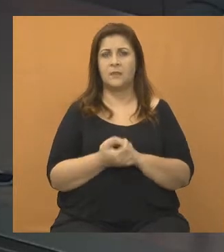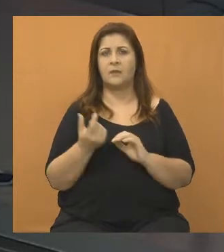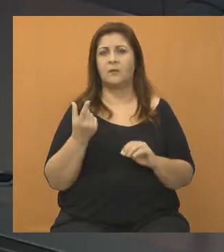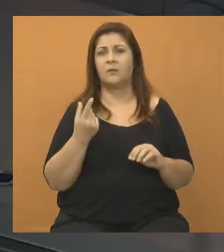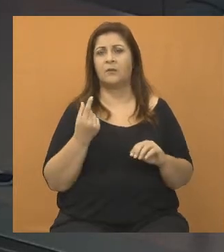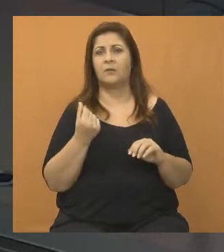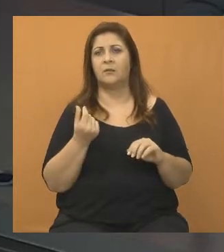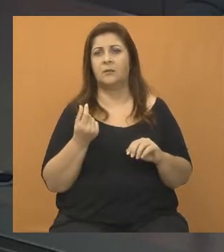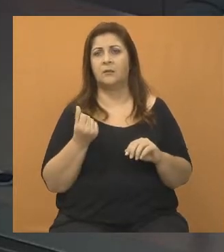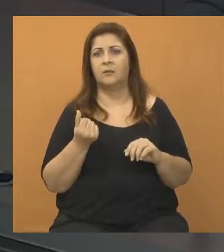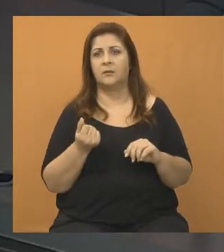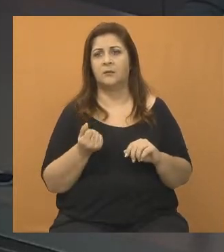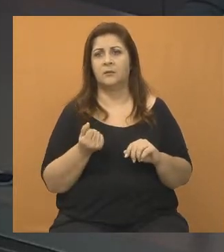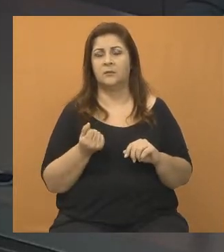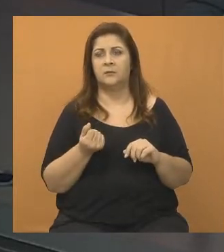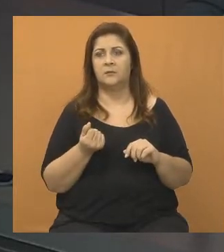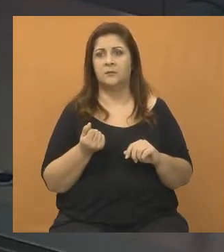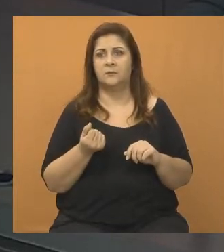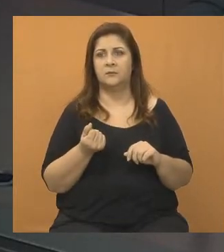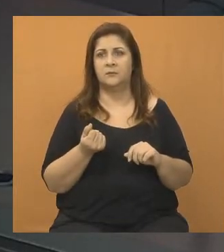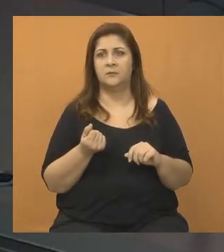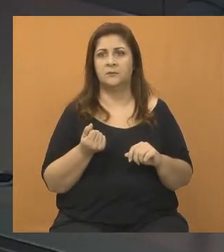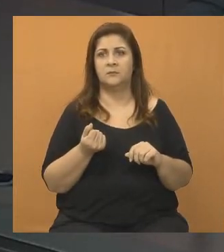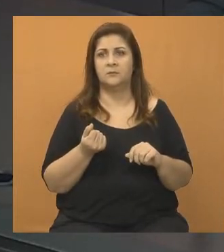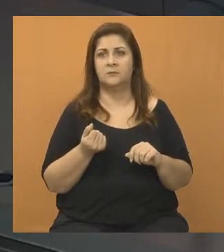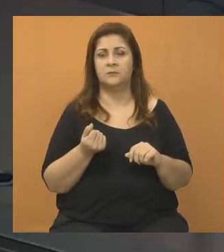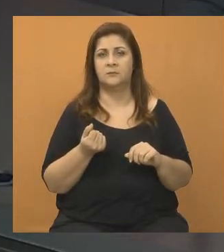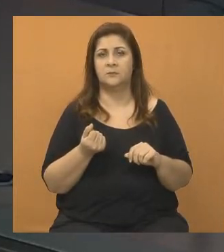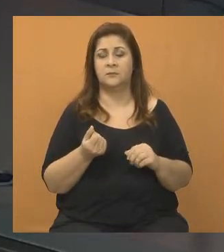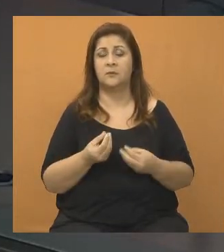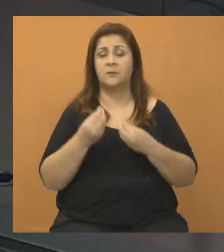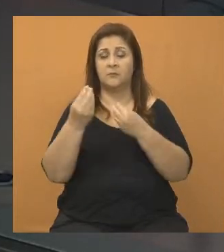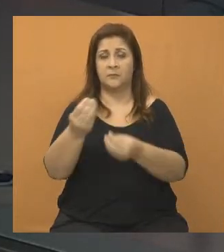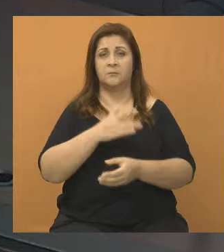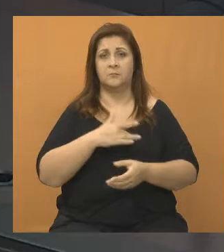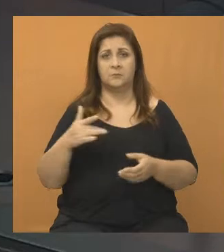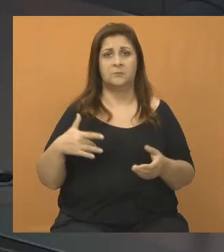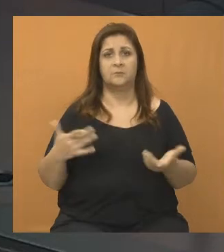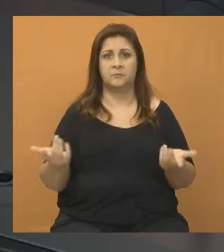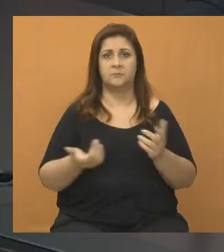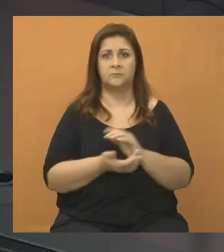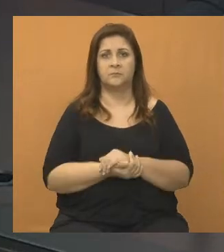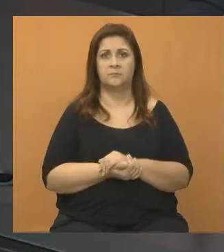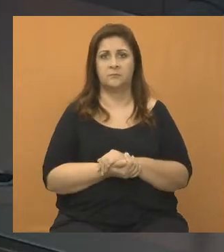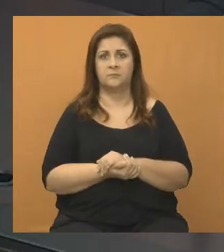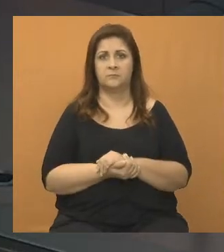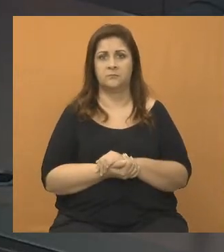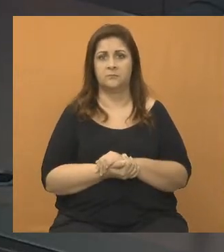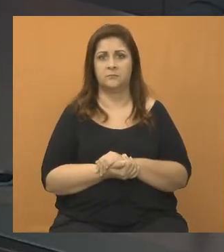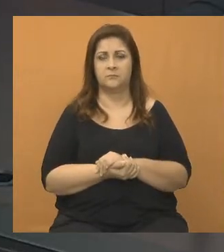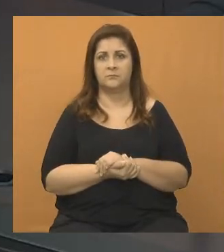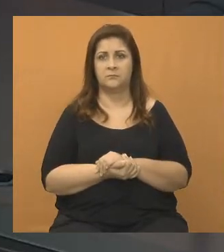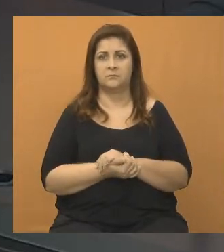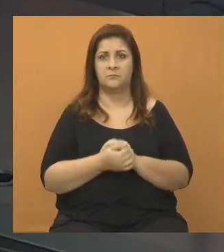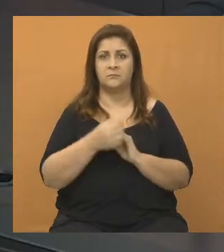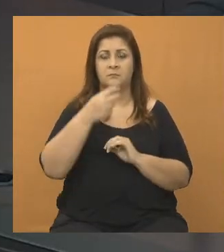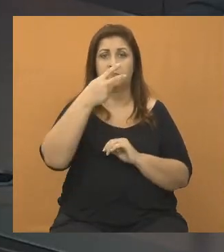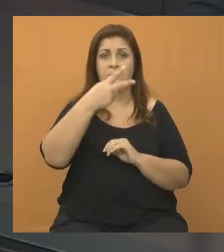valor que vai ser empenhado para a saúde aqui em 2018, né? Aqui, ó,